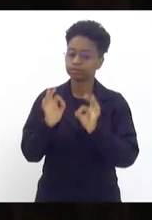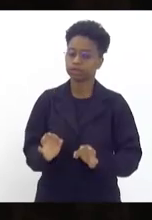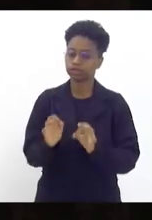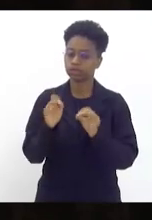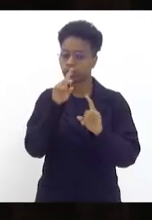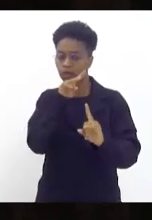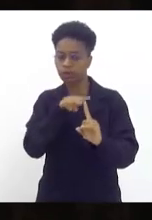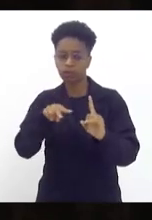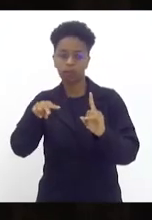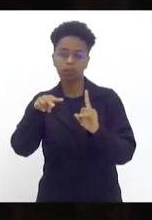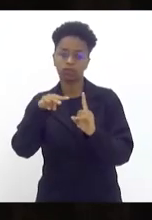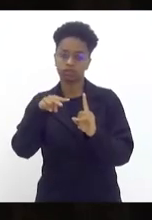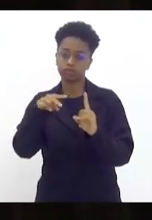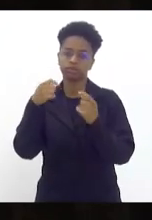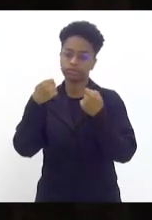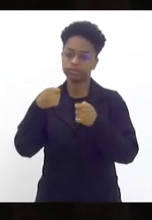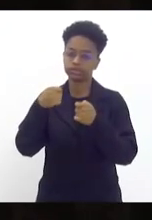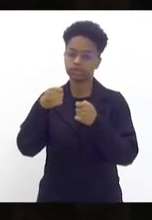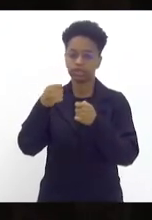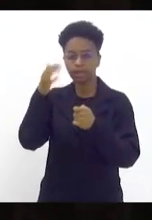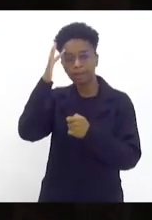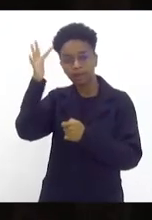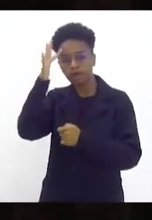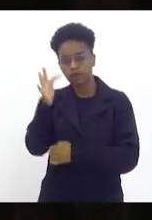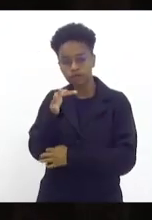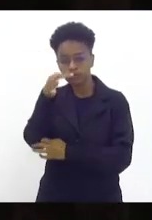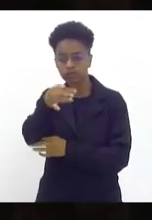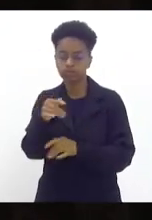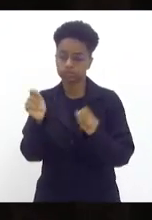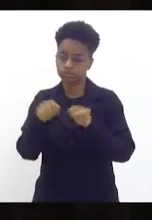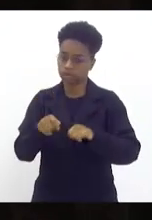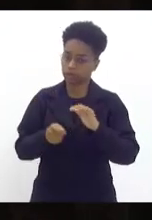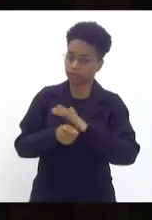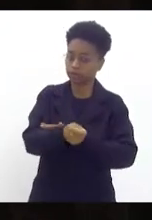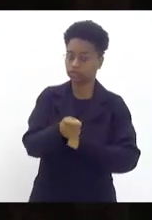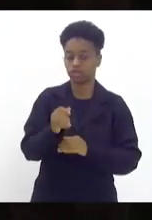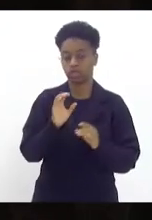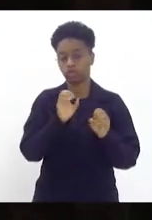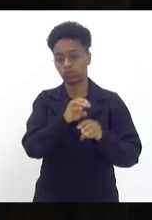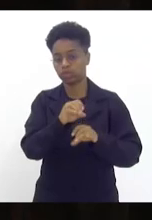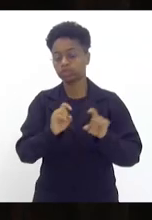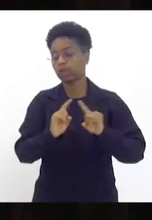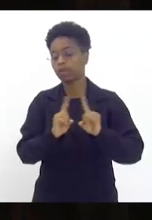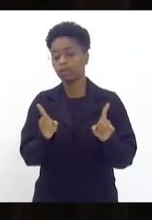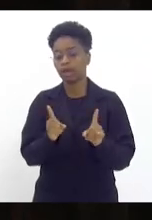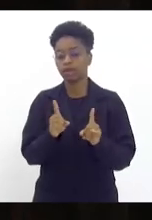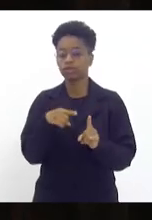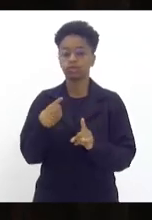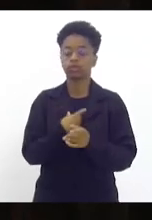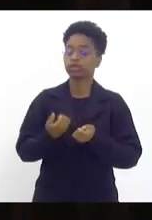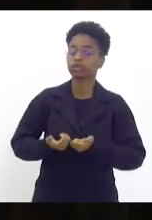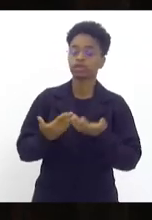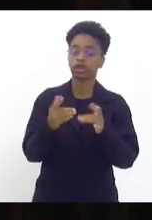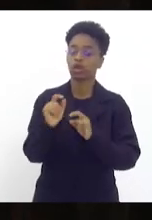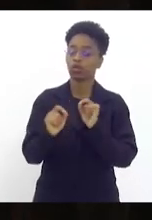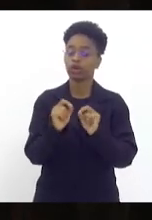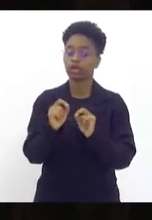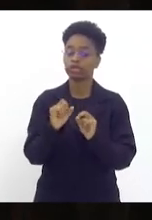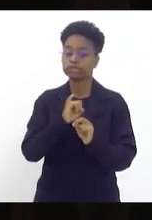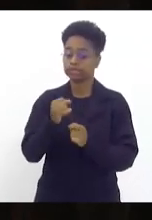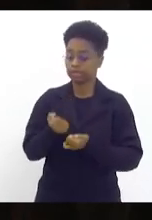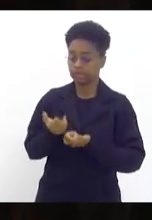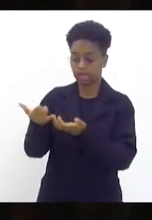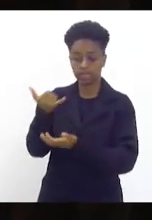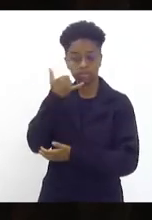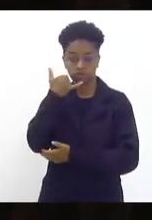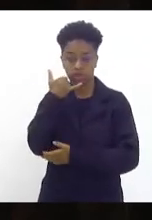visão autotranscendente para investir na educação. Agora, será que o que nós damos através de um celular? O que nós damos?